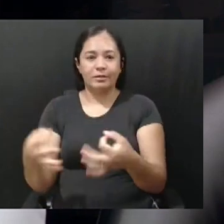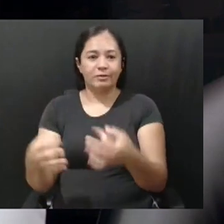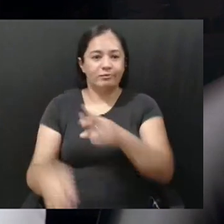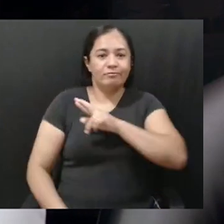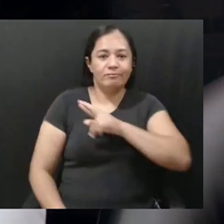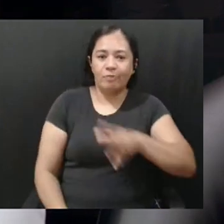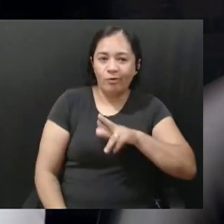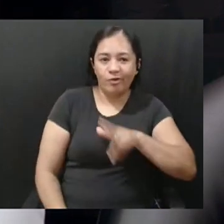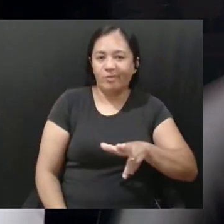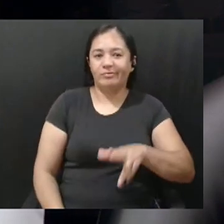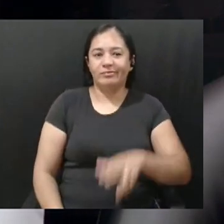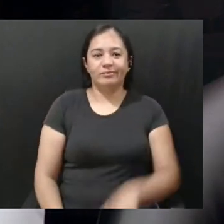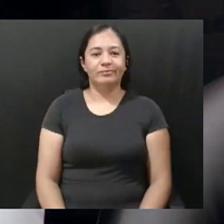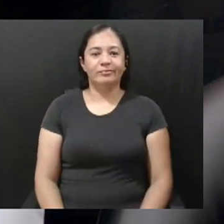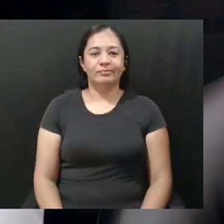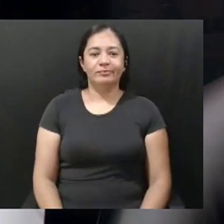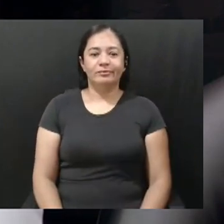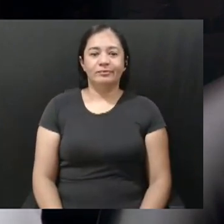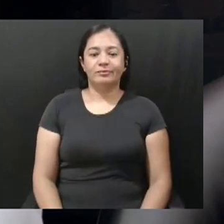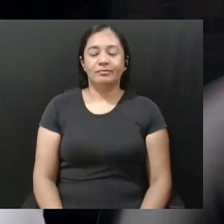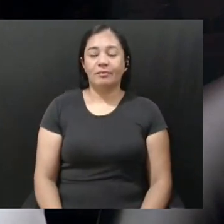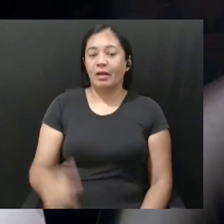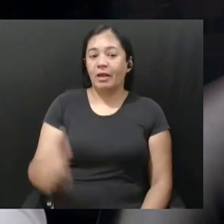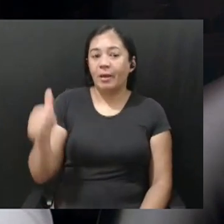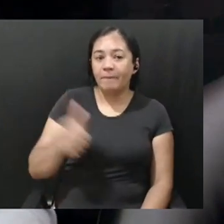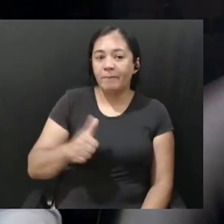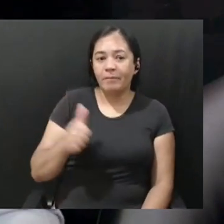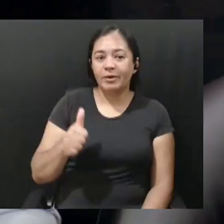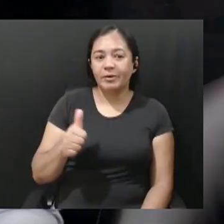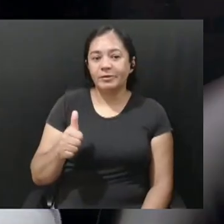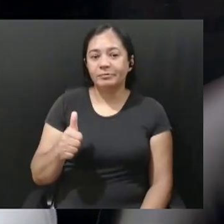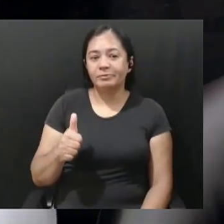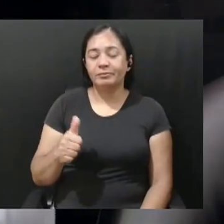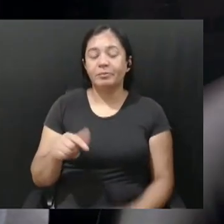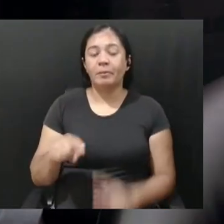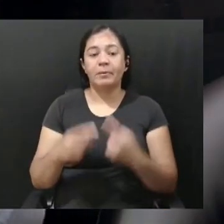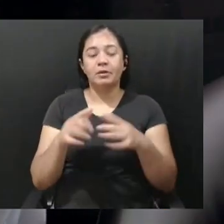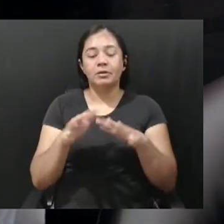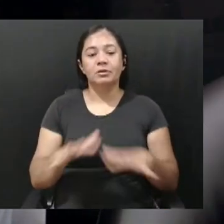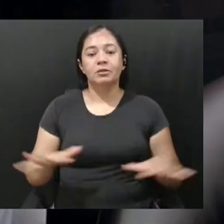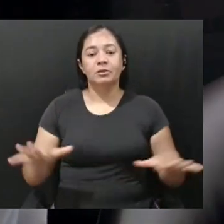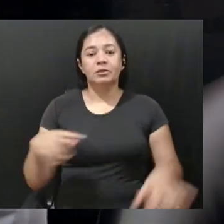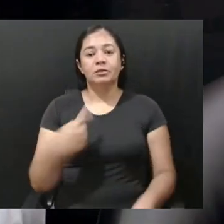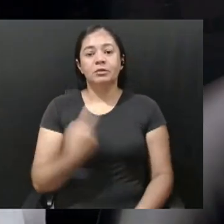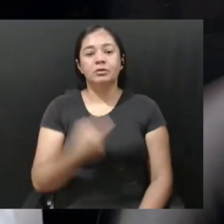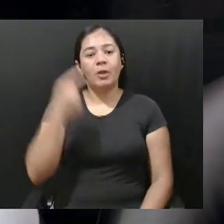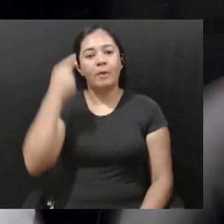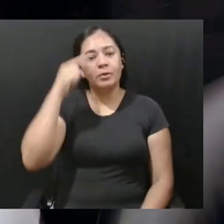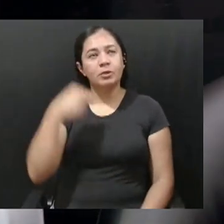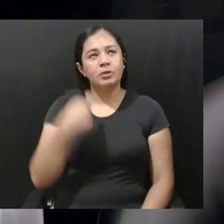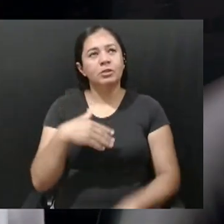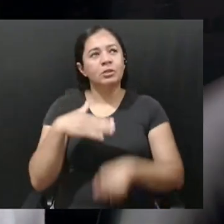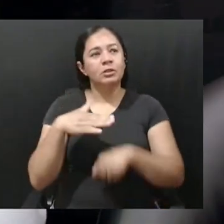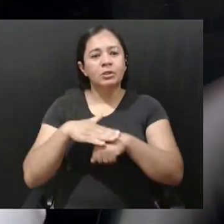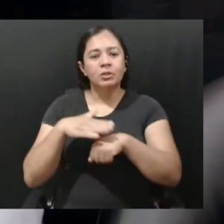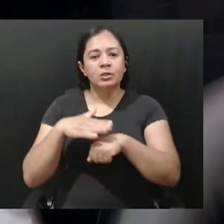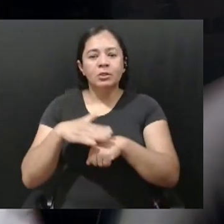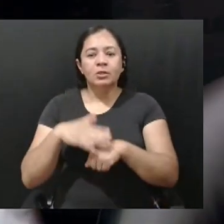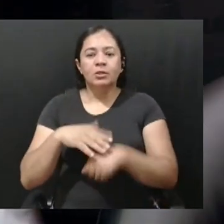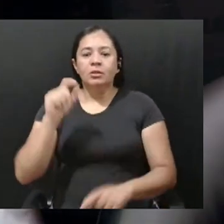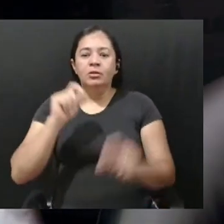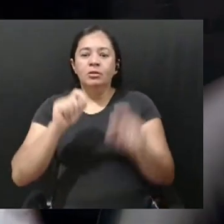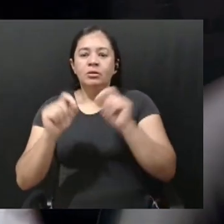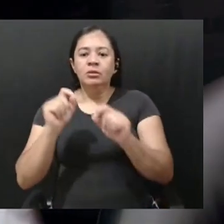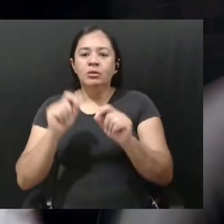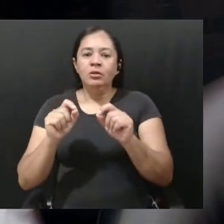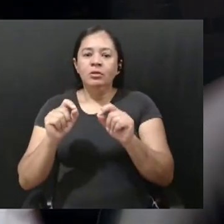Essa é uma das primeiras coisas. Mas no geral, quando a gente pensa, né, o que que a gente vai fazer, a gente vai pensando nesses kits, né? Eu achei muito interessante essa